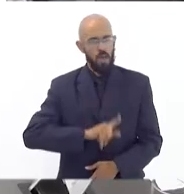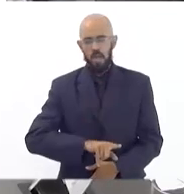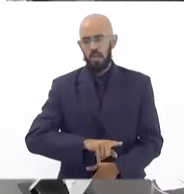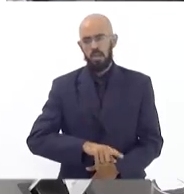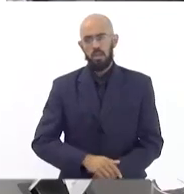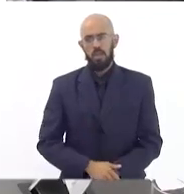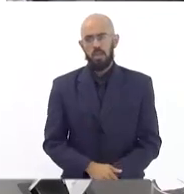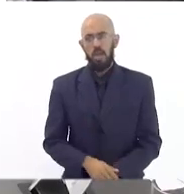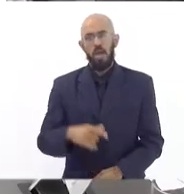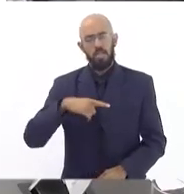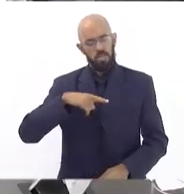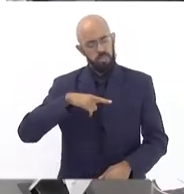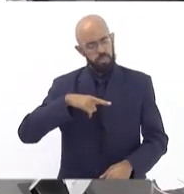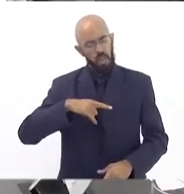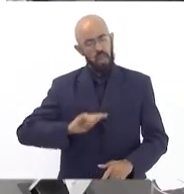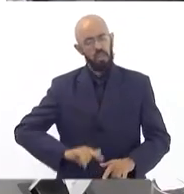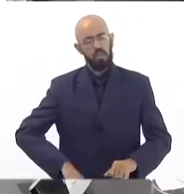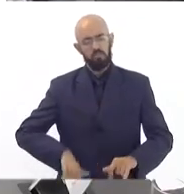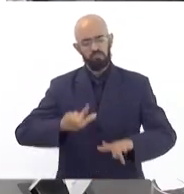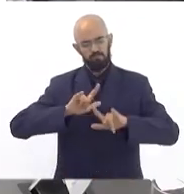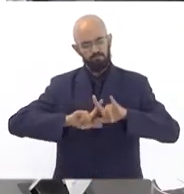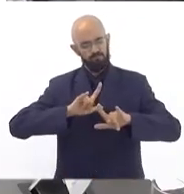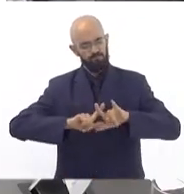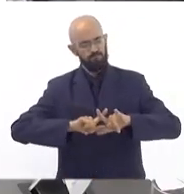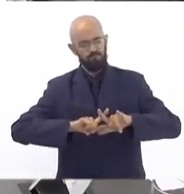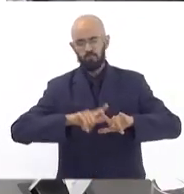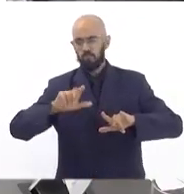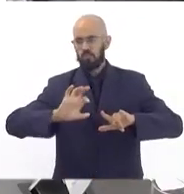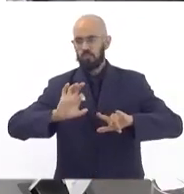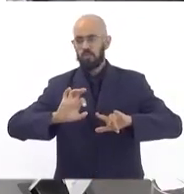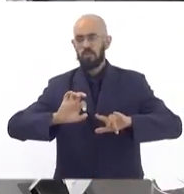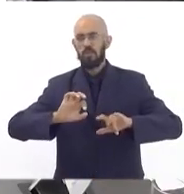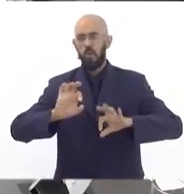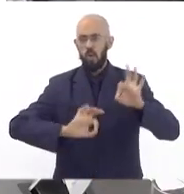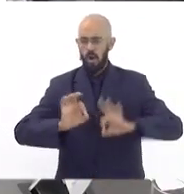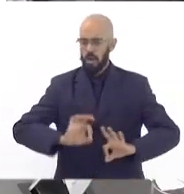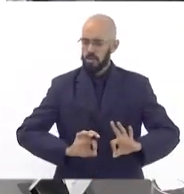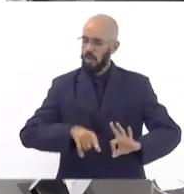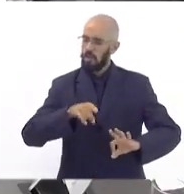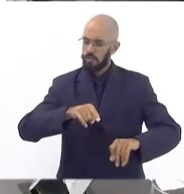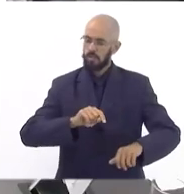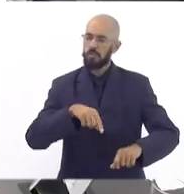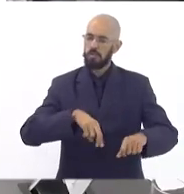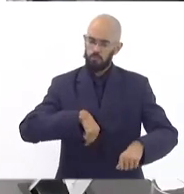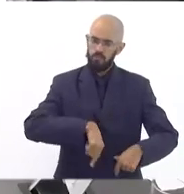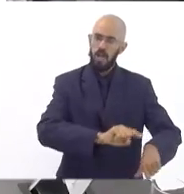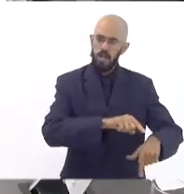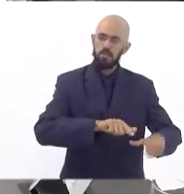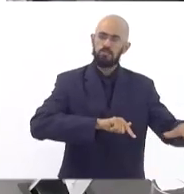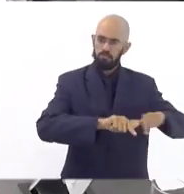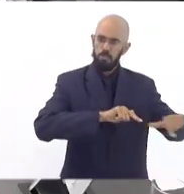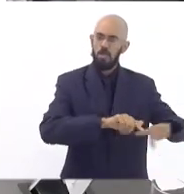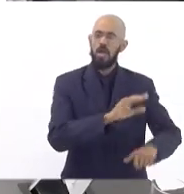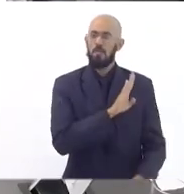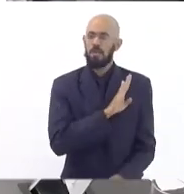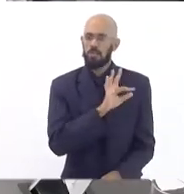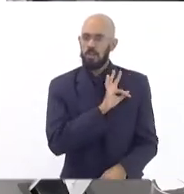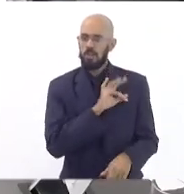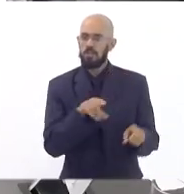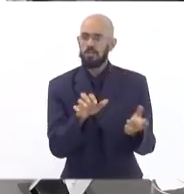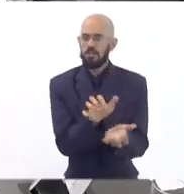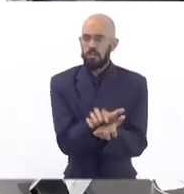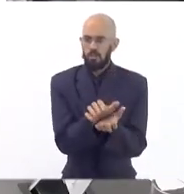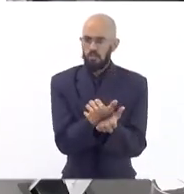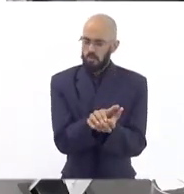existe uma quadrilha organizada que atua na Baixada e atua no ramal da área de Santa Cruz que